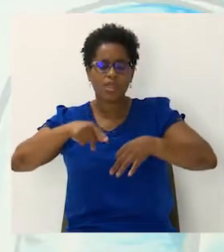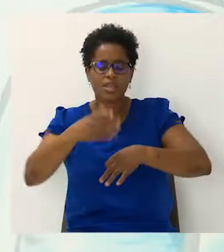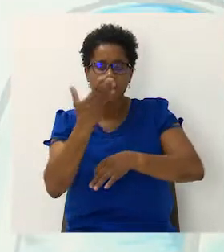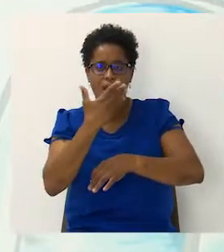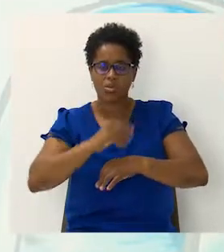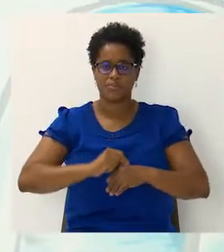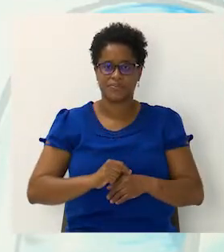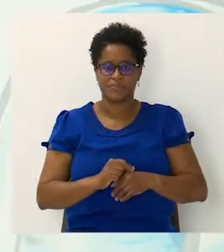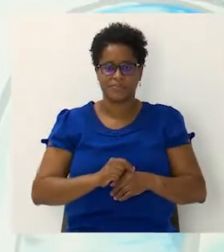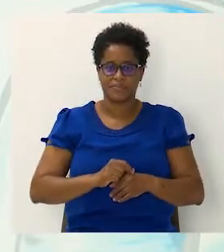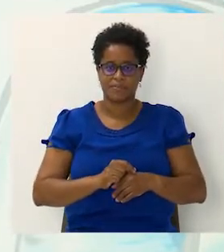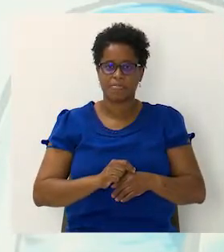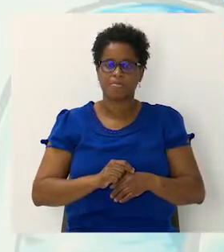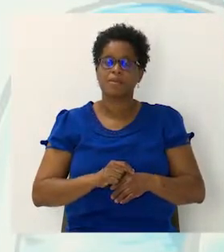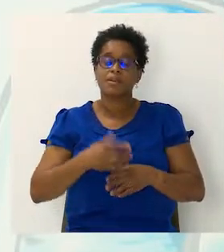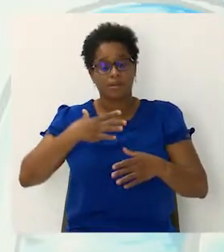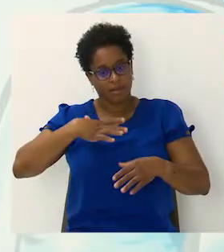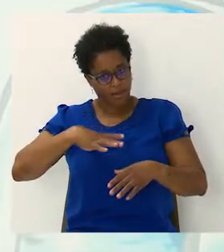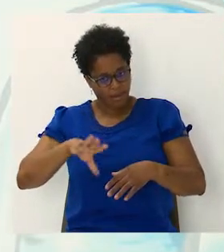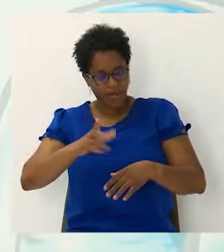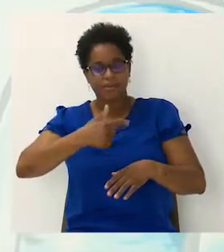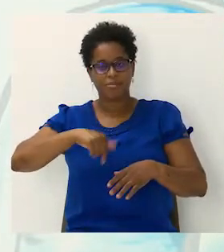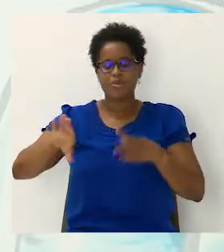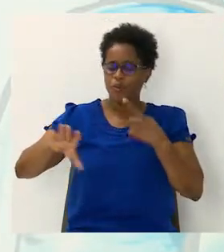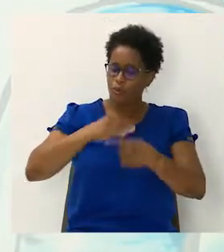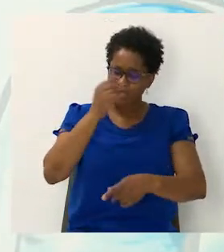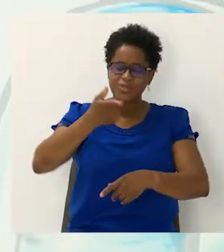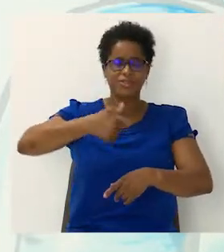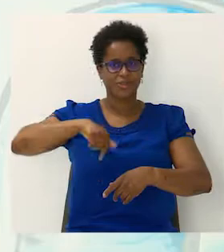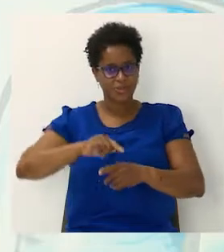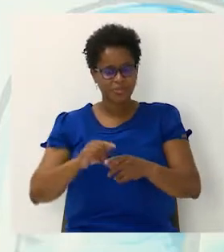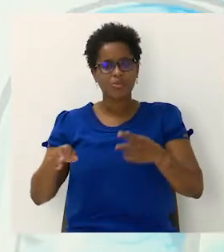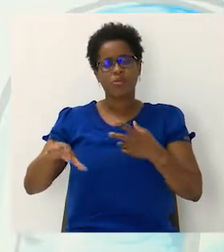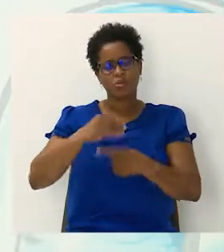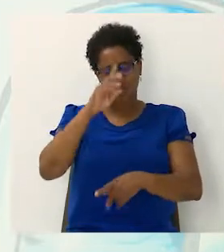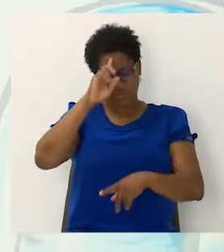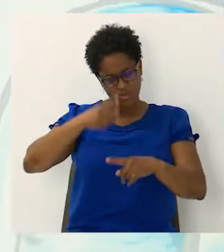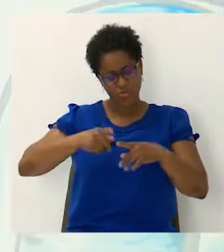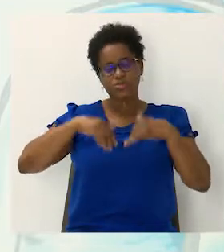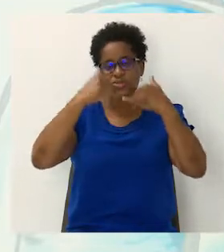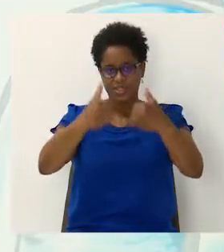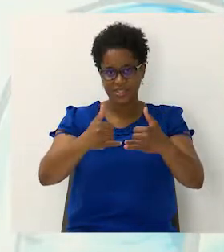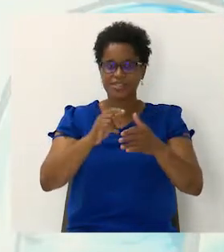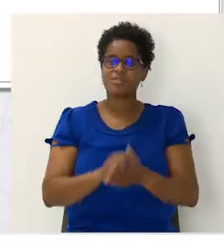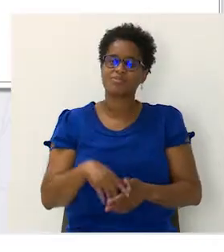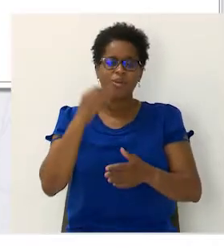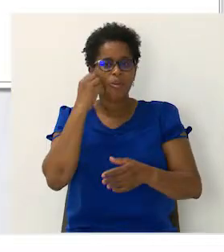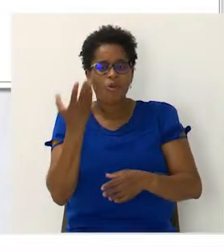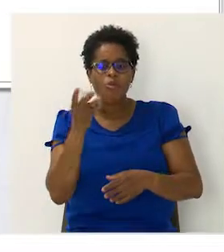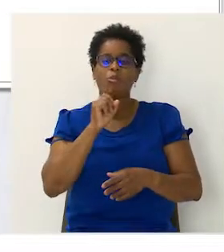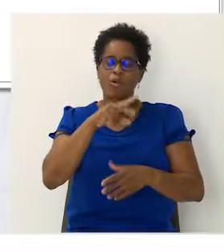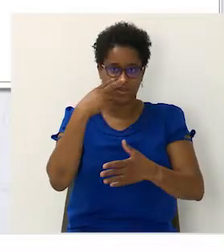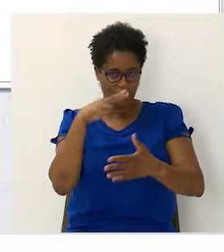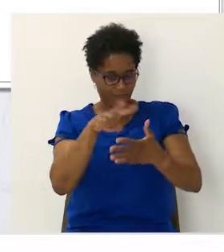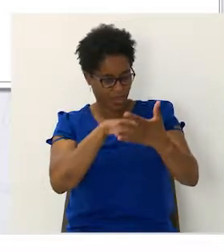aula? Pretendemos que consigamos atingir os seguintes objetivos, como podem ler na